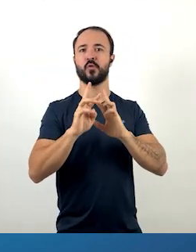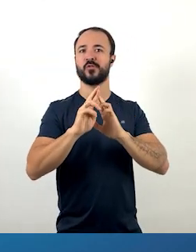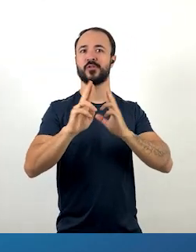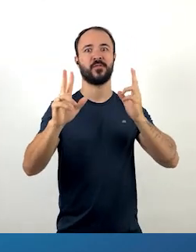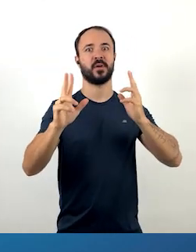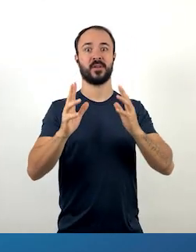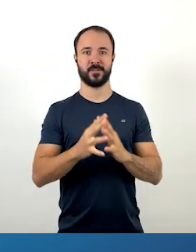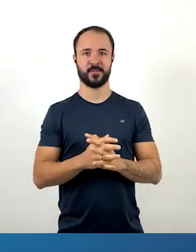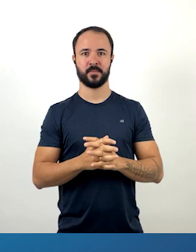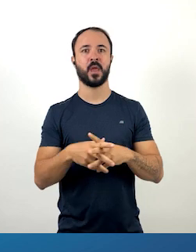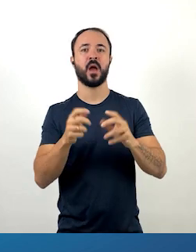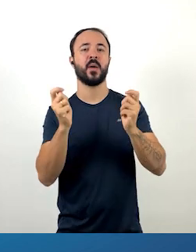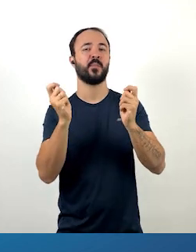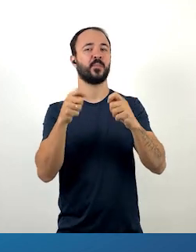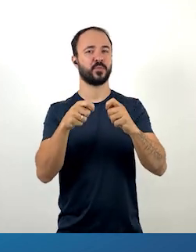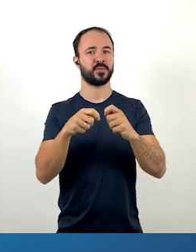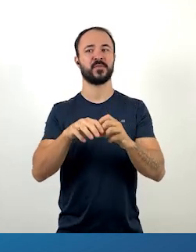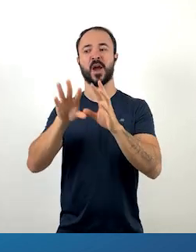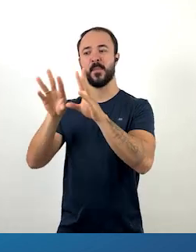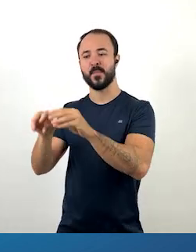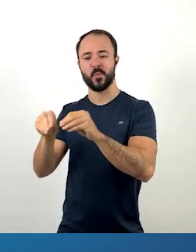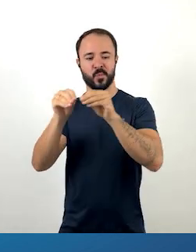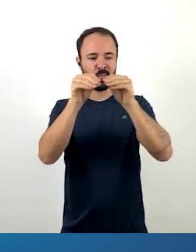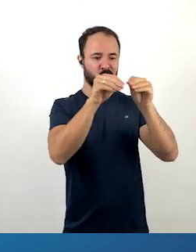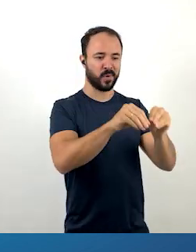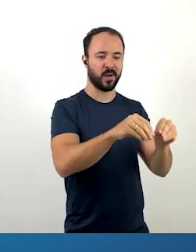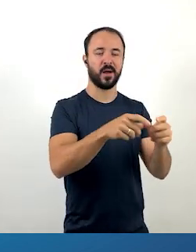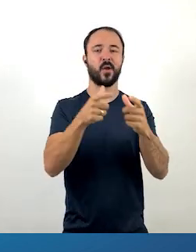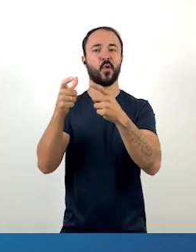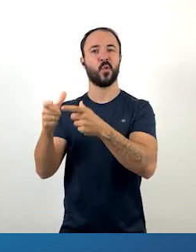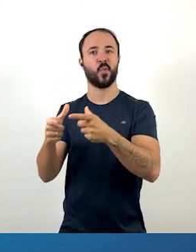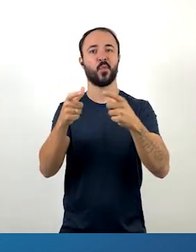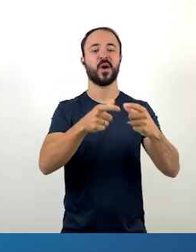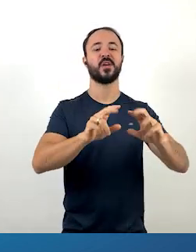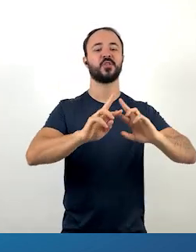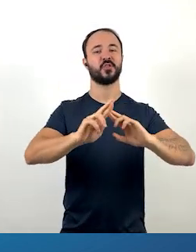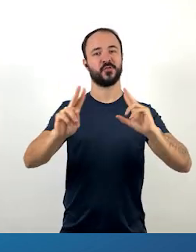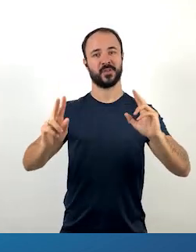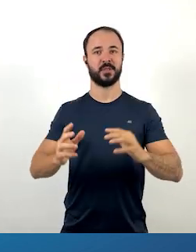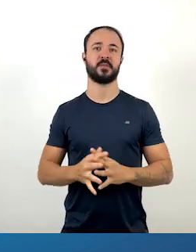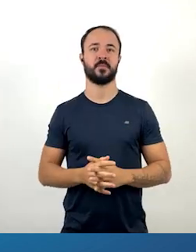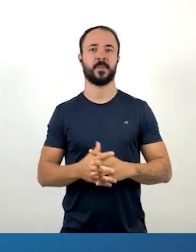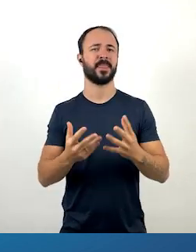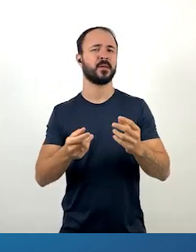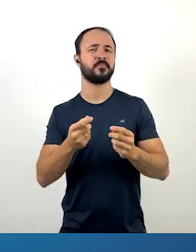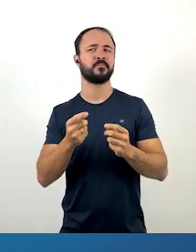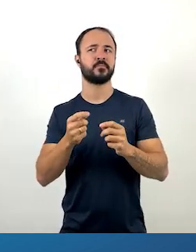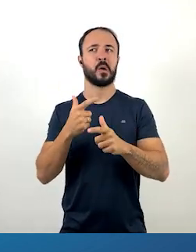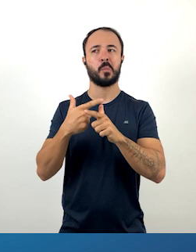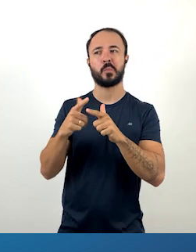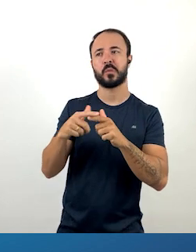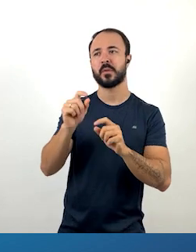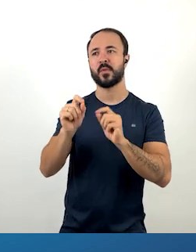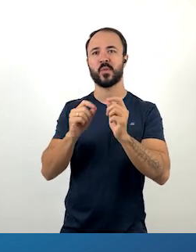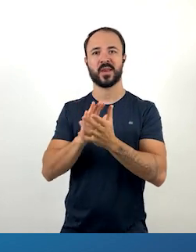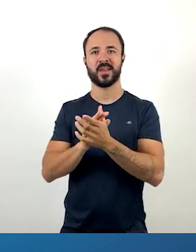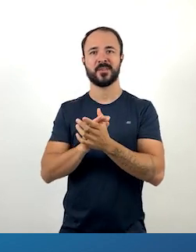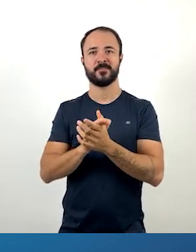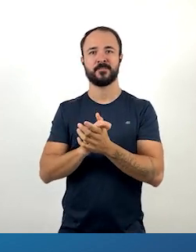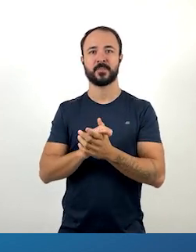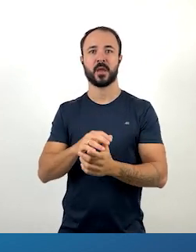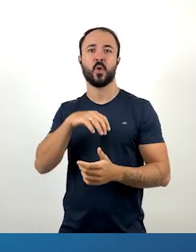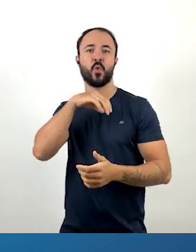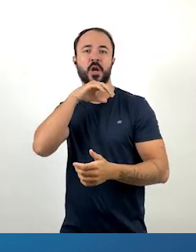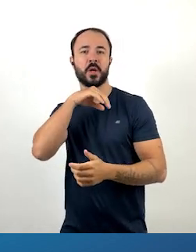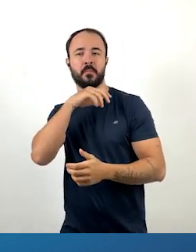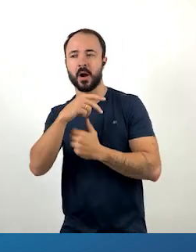intercâmbio dessas espécies em ecossistemas diferentes. Qual é o problema da inserção de uma espécie diferente? Ela não está